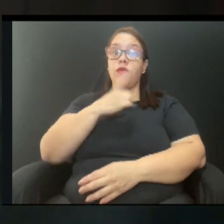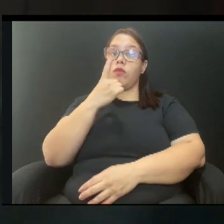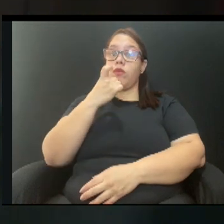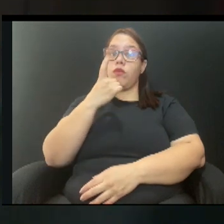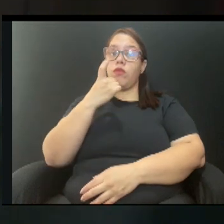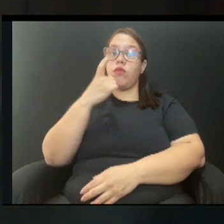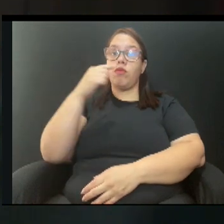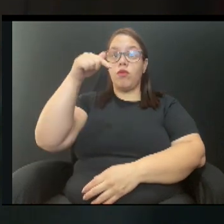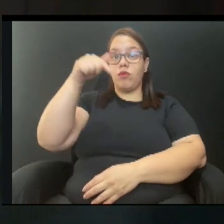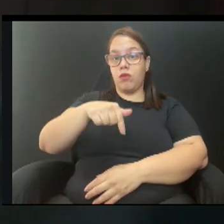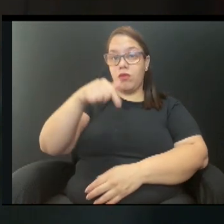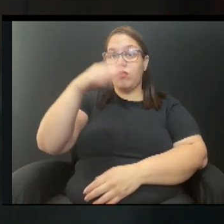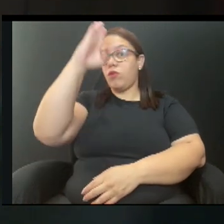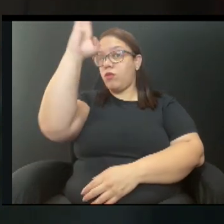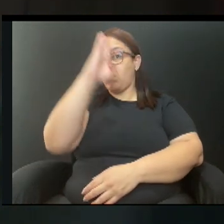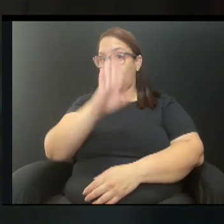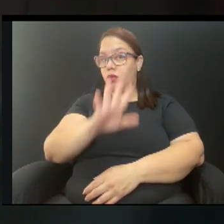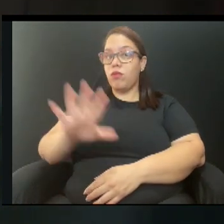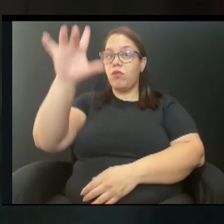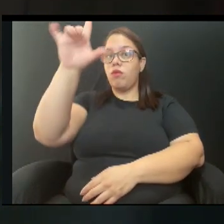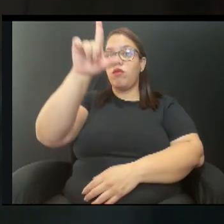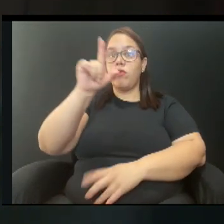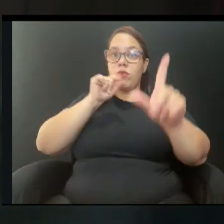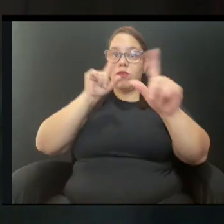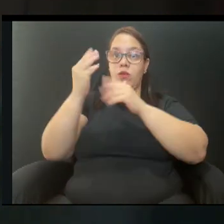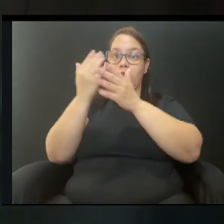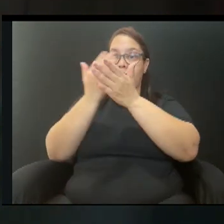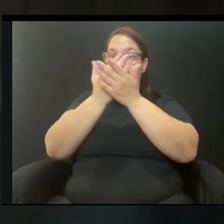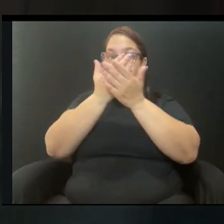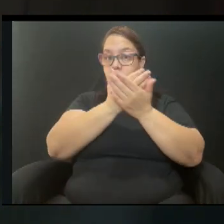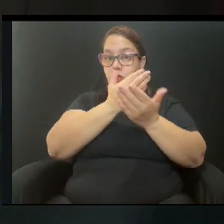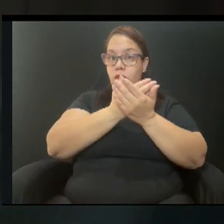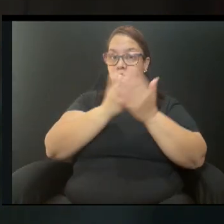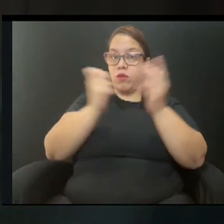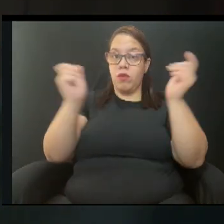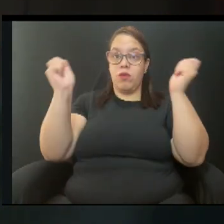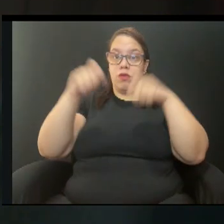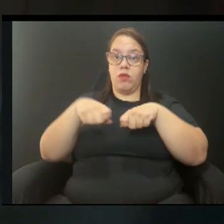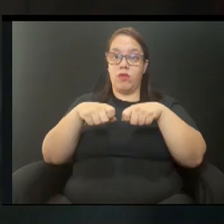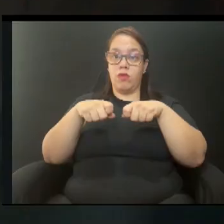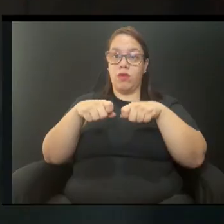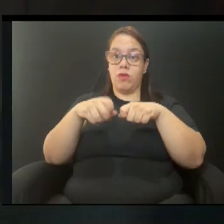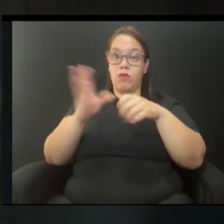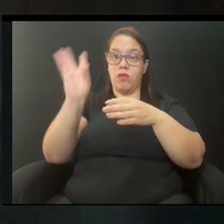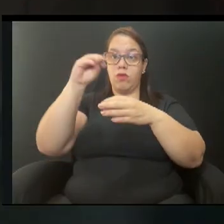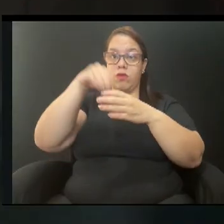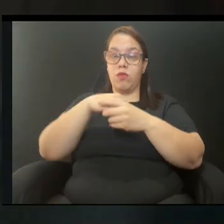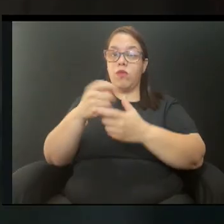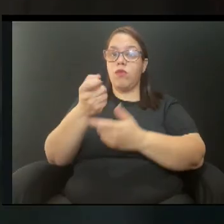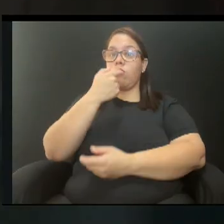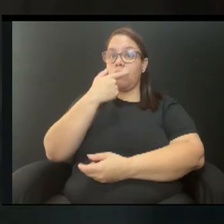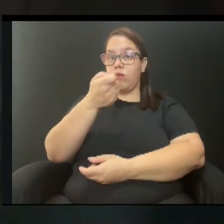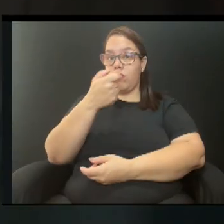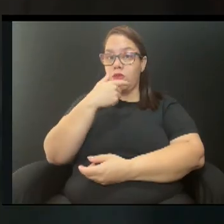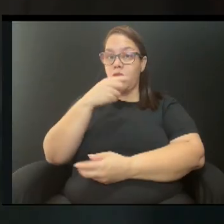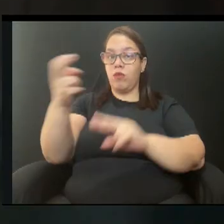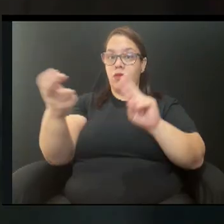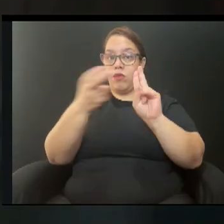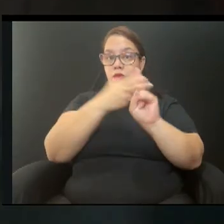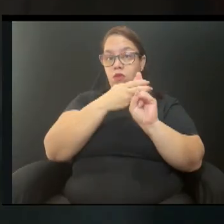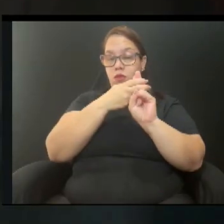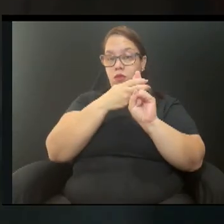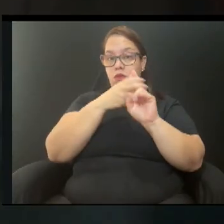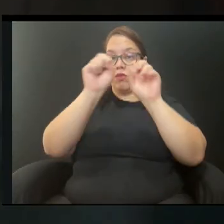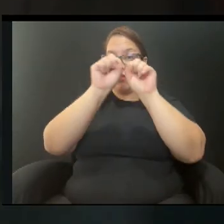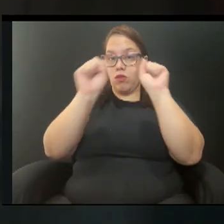Brasil escolhidas para o estudo de possível incorporação do medicamento ao SUS, o Sistema Único de